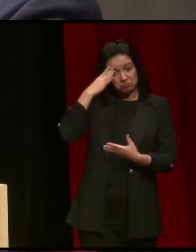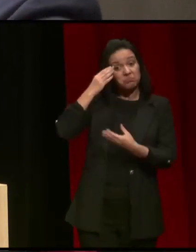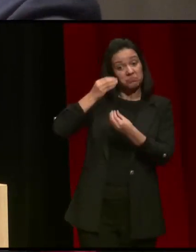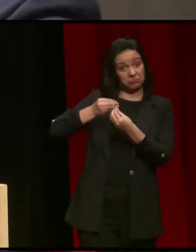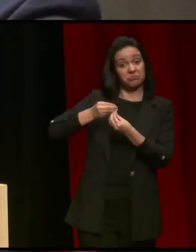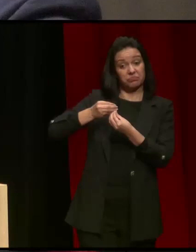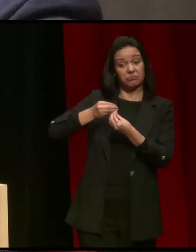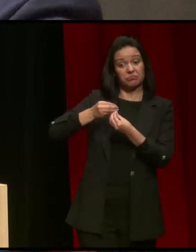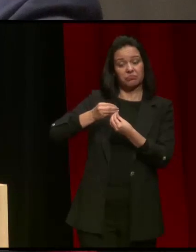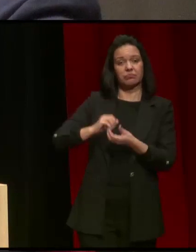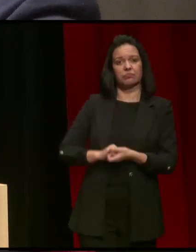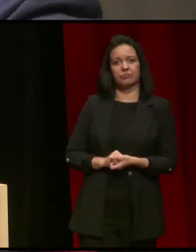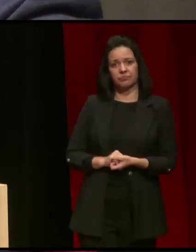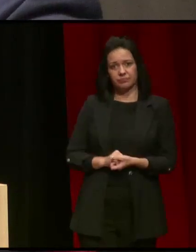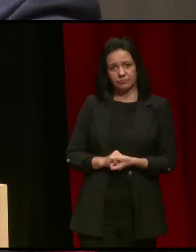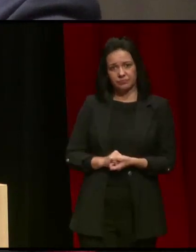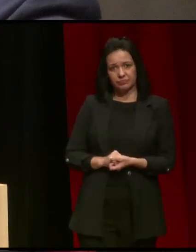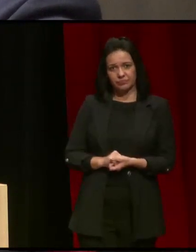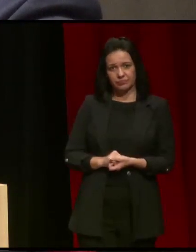resumida.